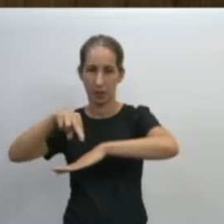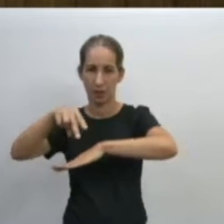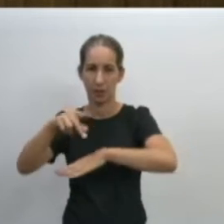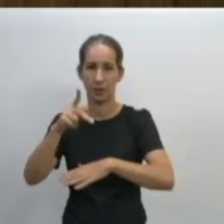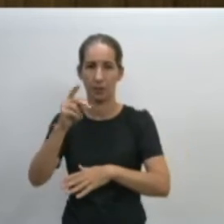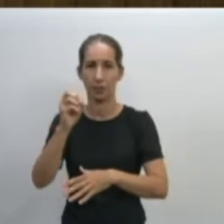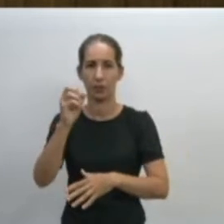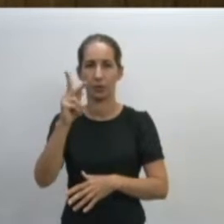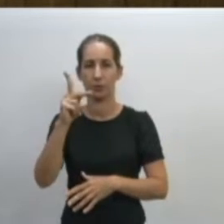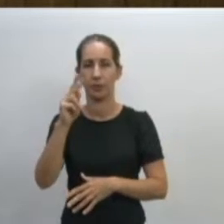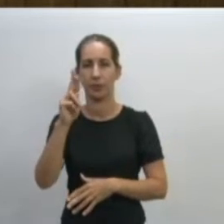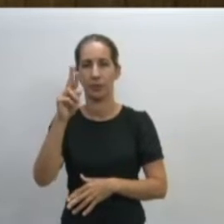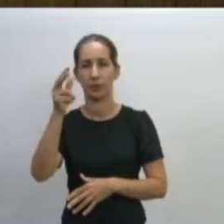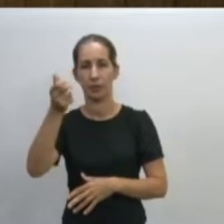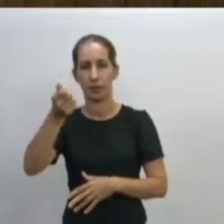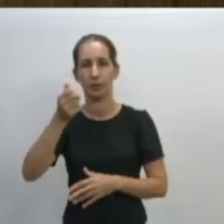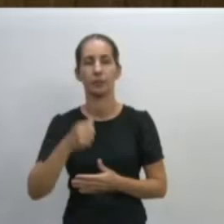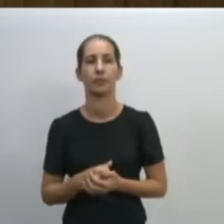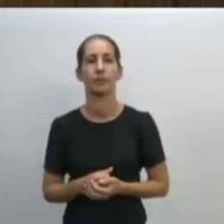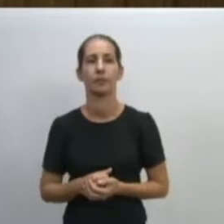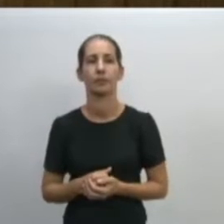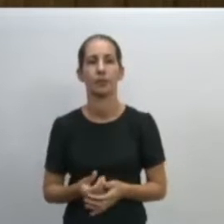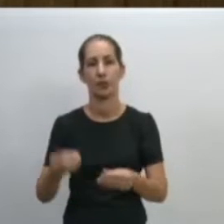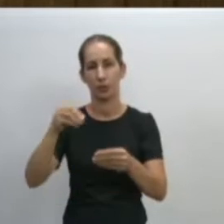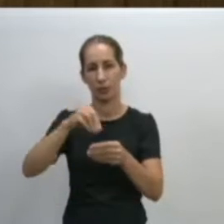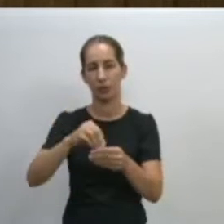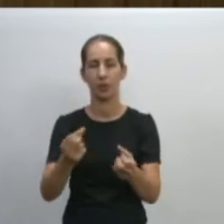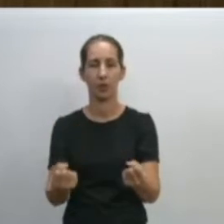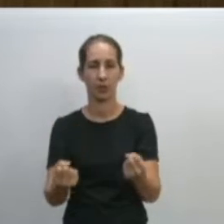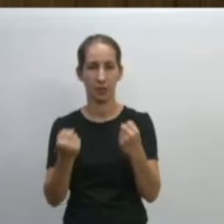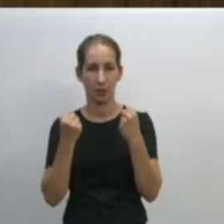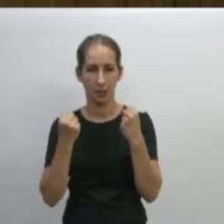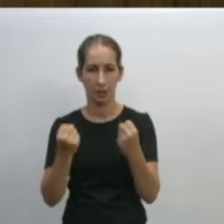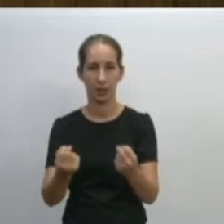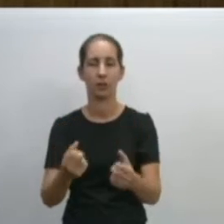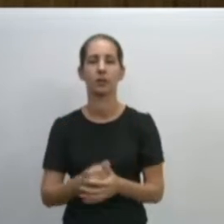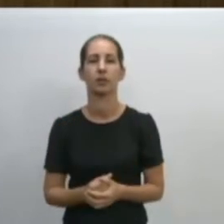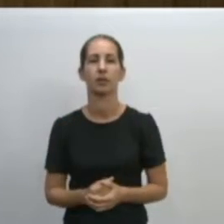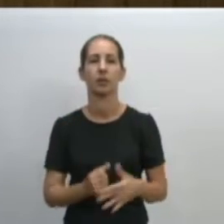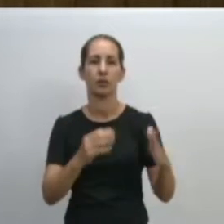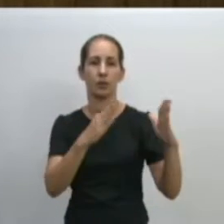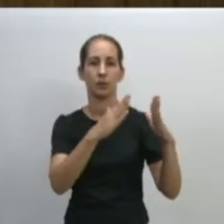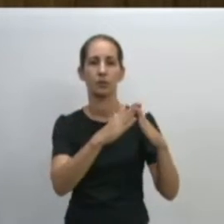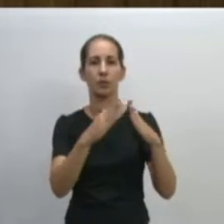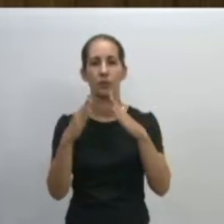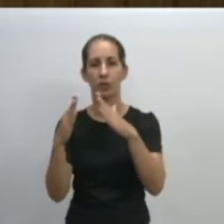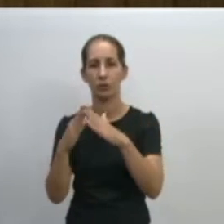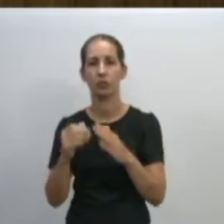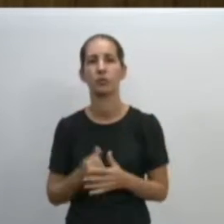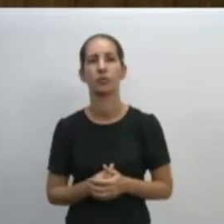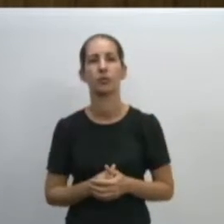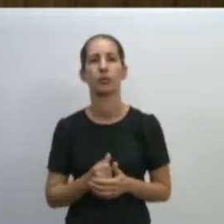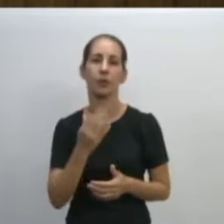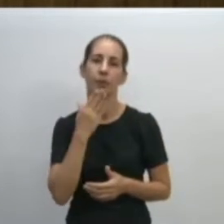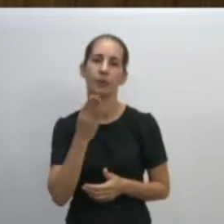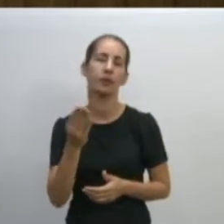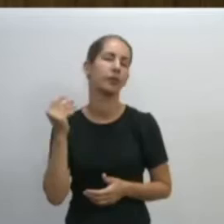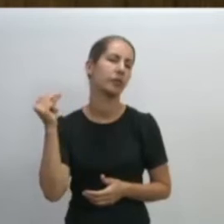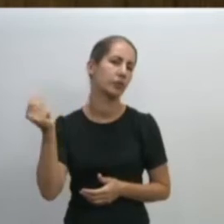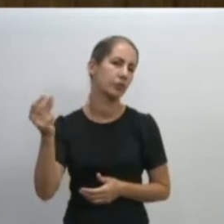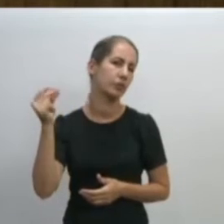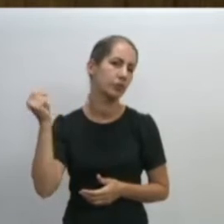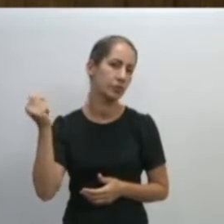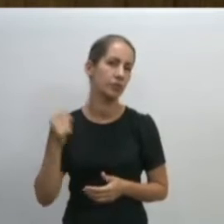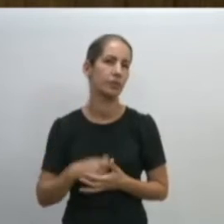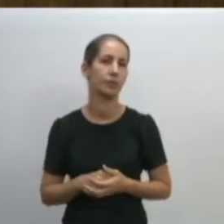de Pedras e a colocação de uma academia da terceira idade. Os moradores, eles inclusive já vêm solicitando, a